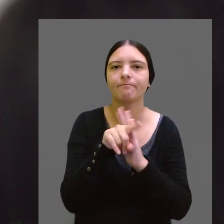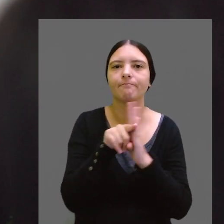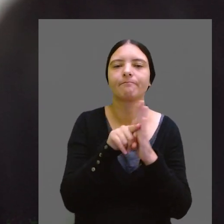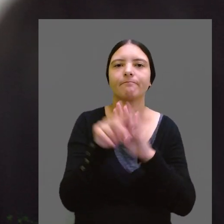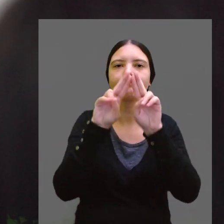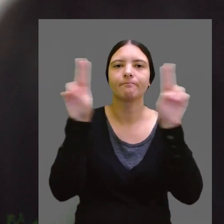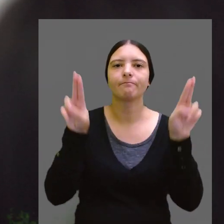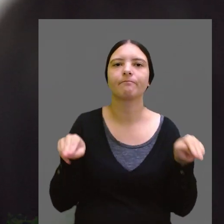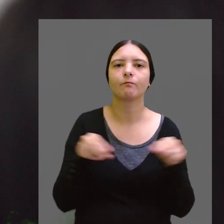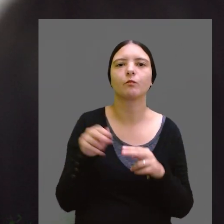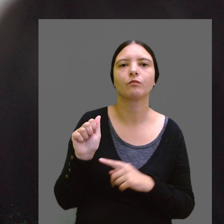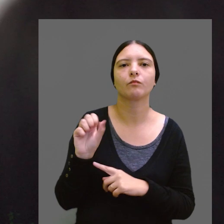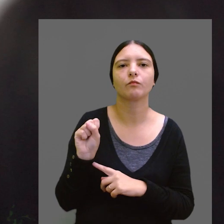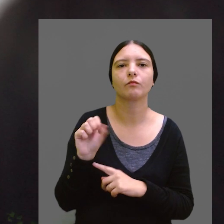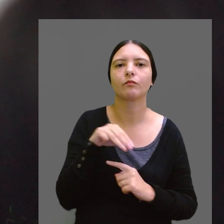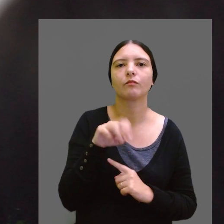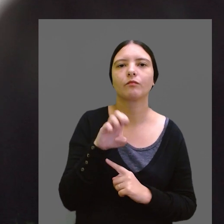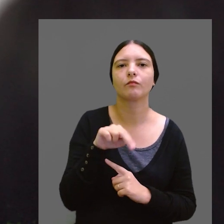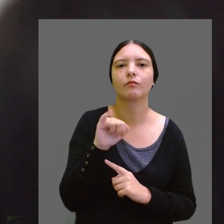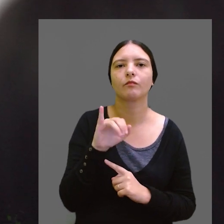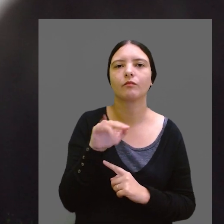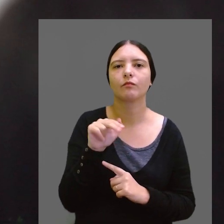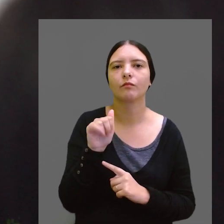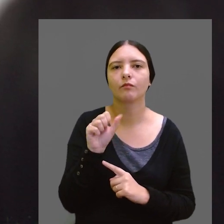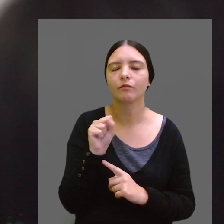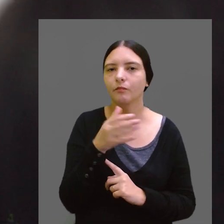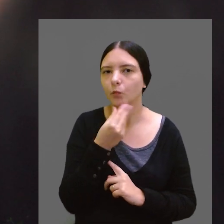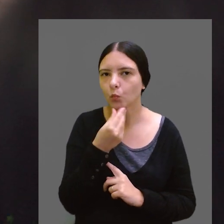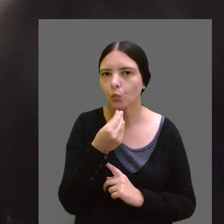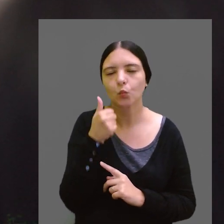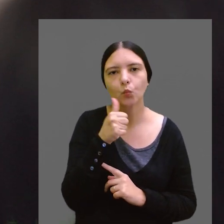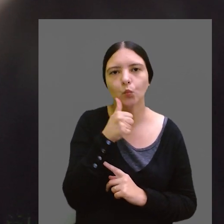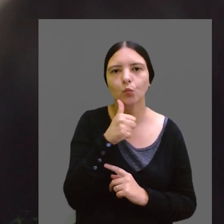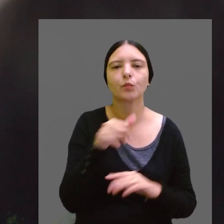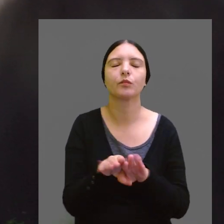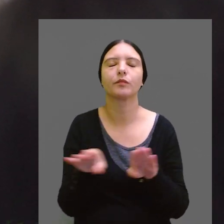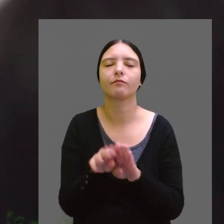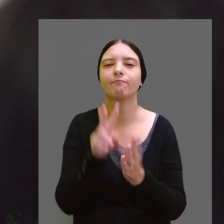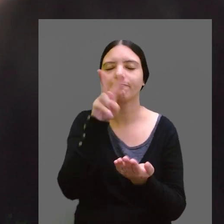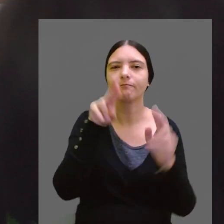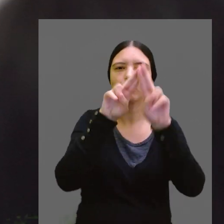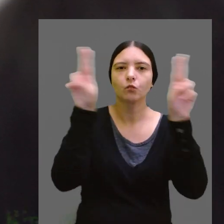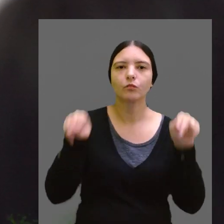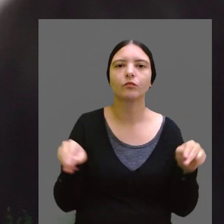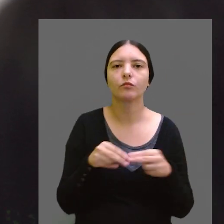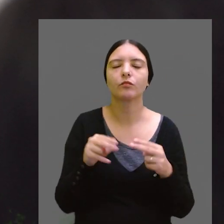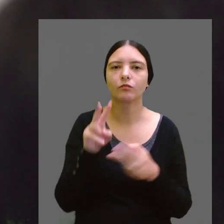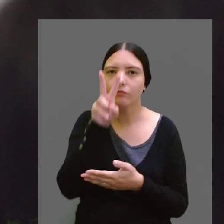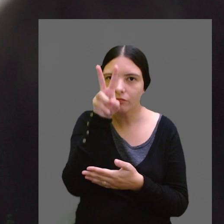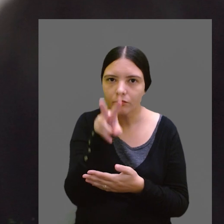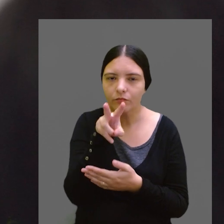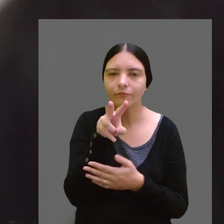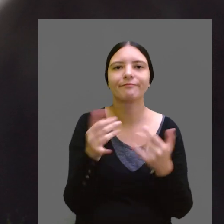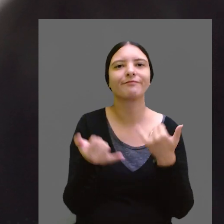quadro, As Meninas, e tentem interpretar esse quadro aqui para vocês verem